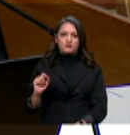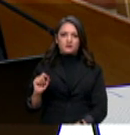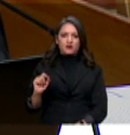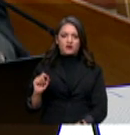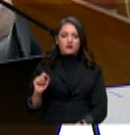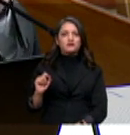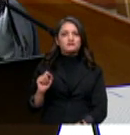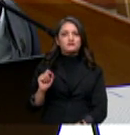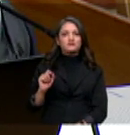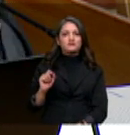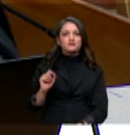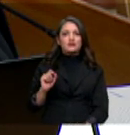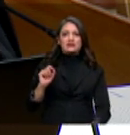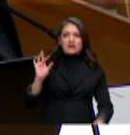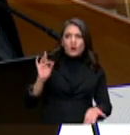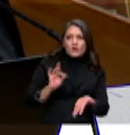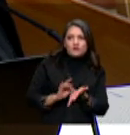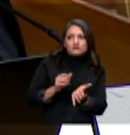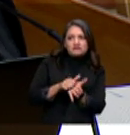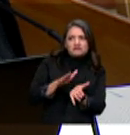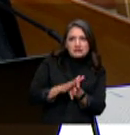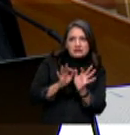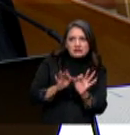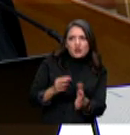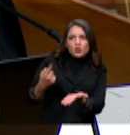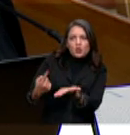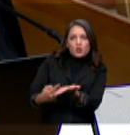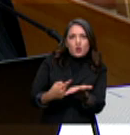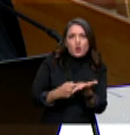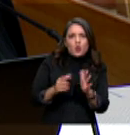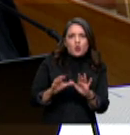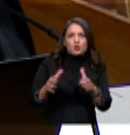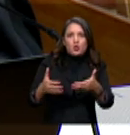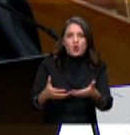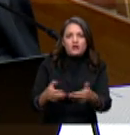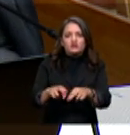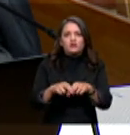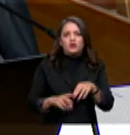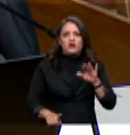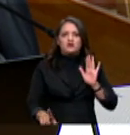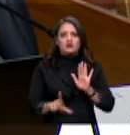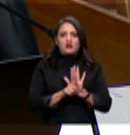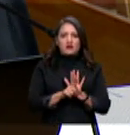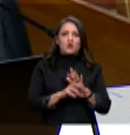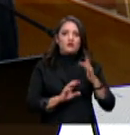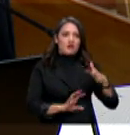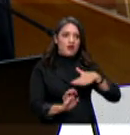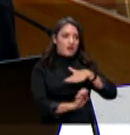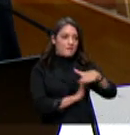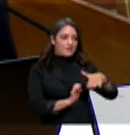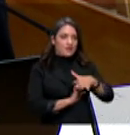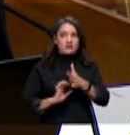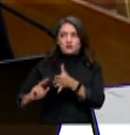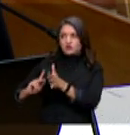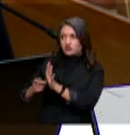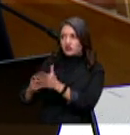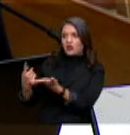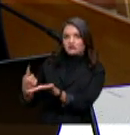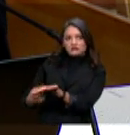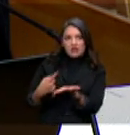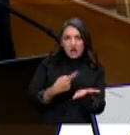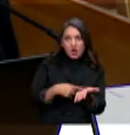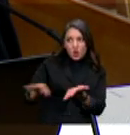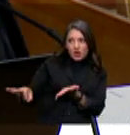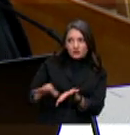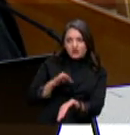acordo coletivo em face da legislação, do acordado em relação ao legislado, como